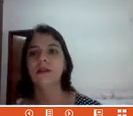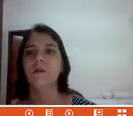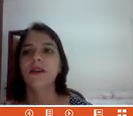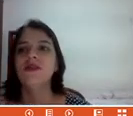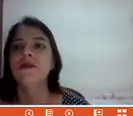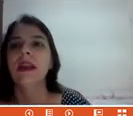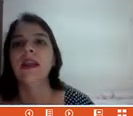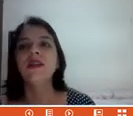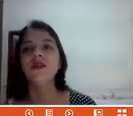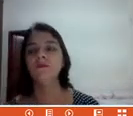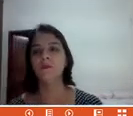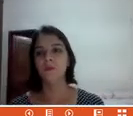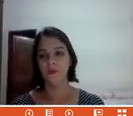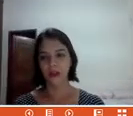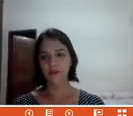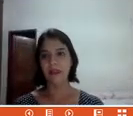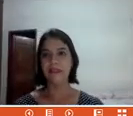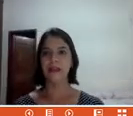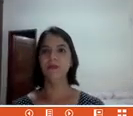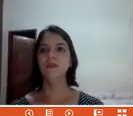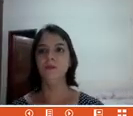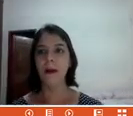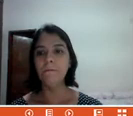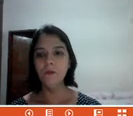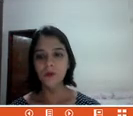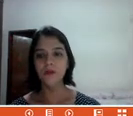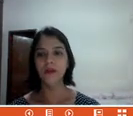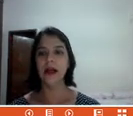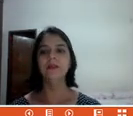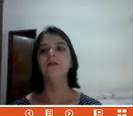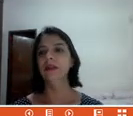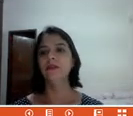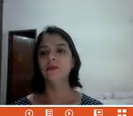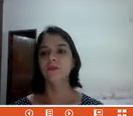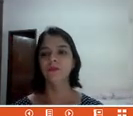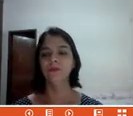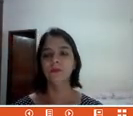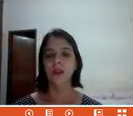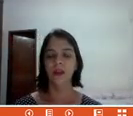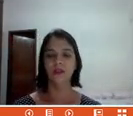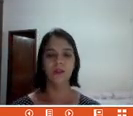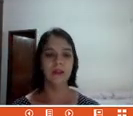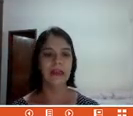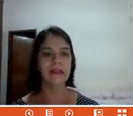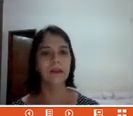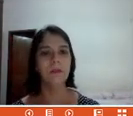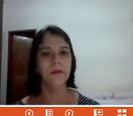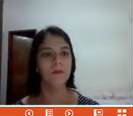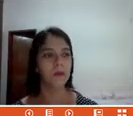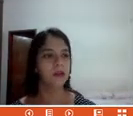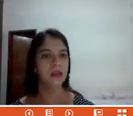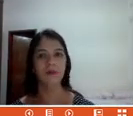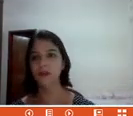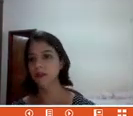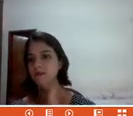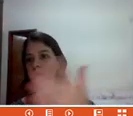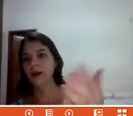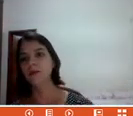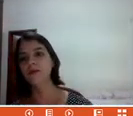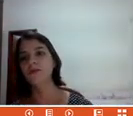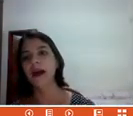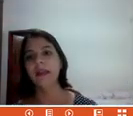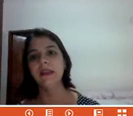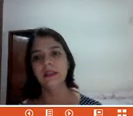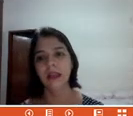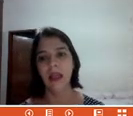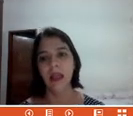outra totalmente diferente. Então, nós precisamos tomar muito cuidado com isso. Isso acontece também, por exemplo, quando você vai para